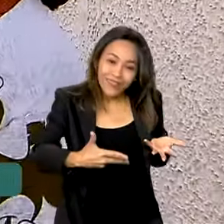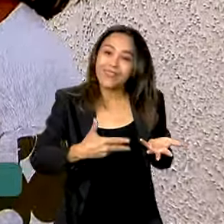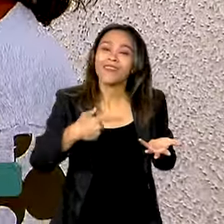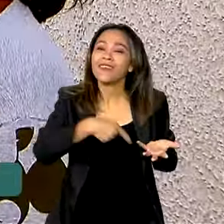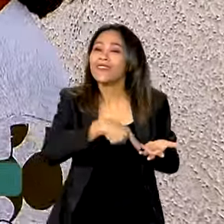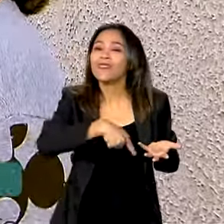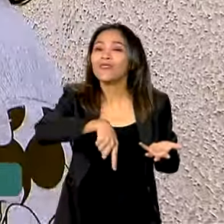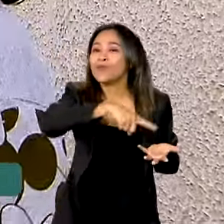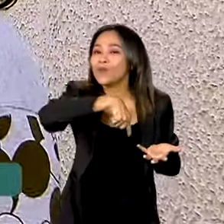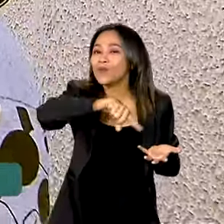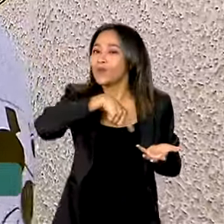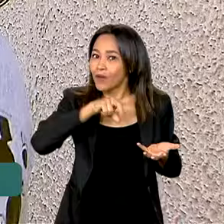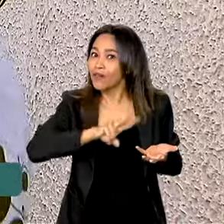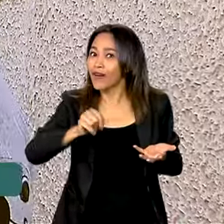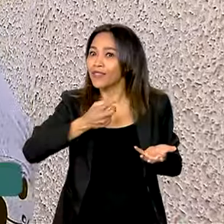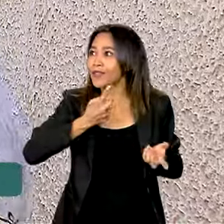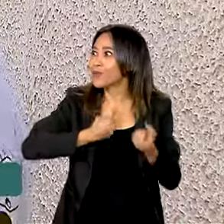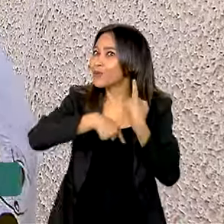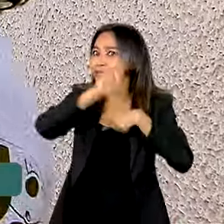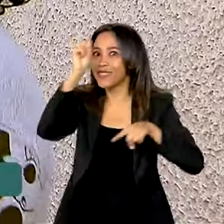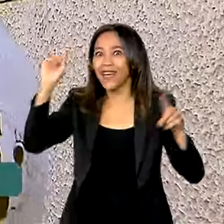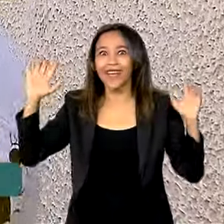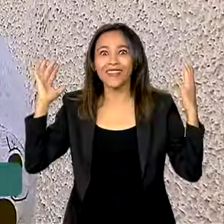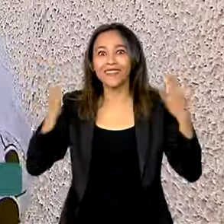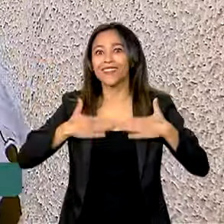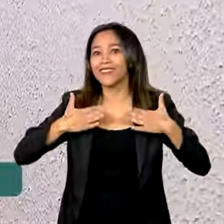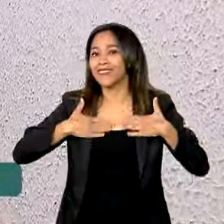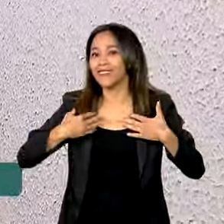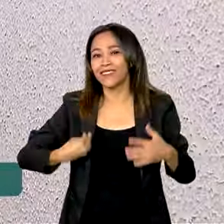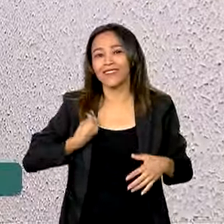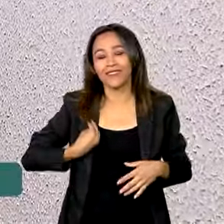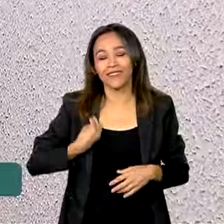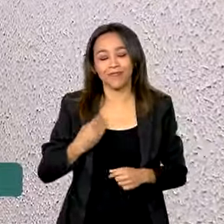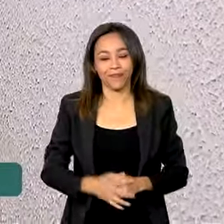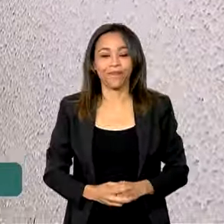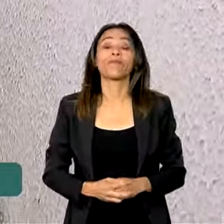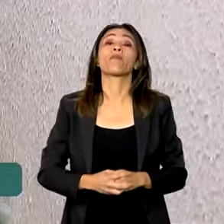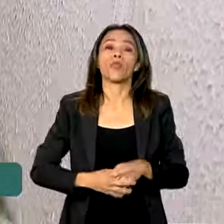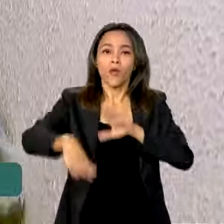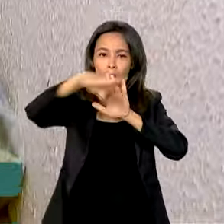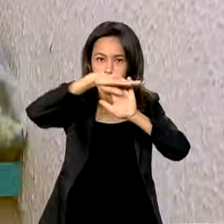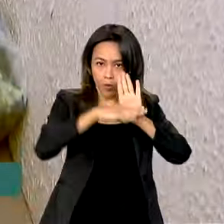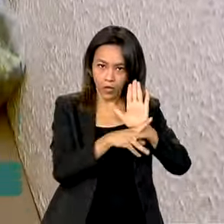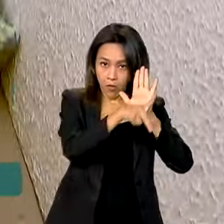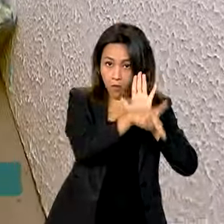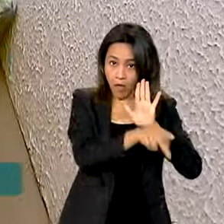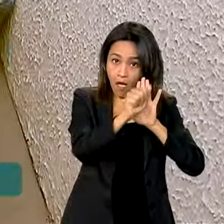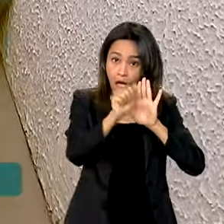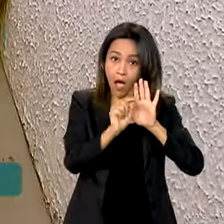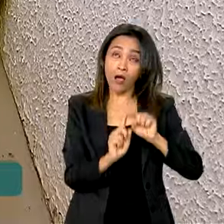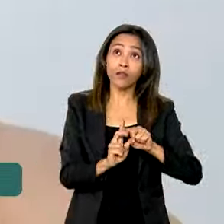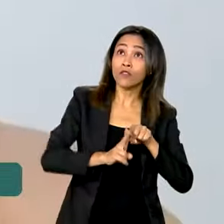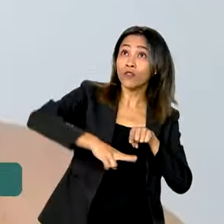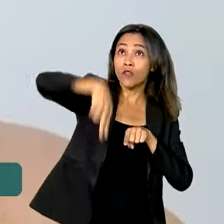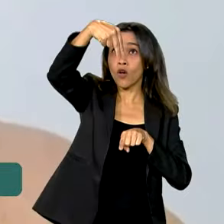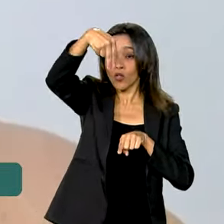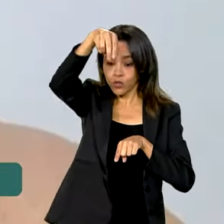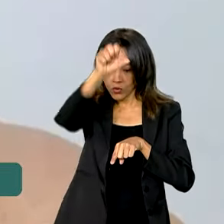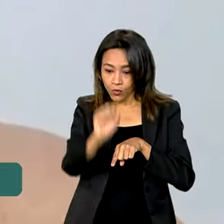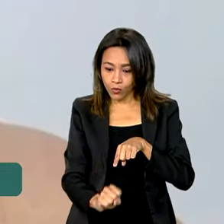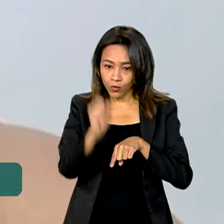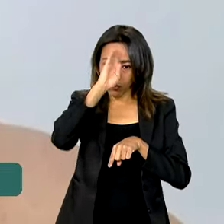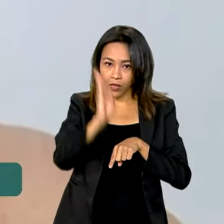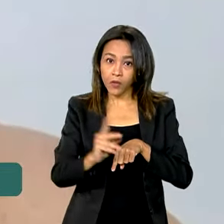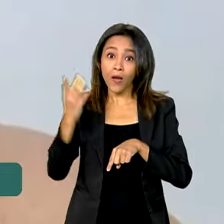que vai fazer o maior sucesso do mundo na minha vida. E o PAA está de norte a sul do país. Em